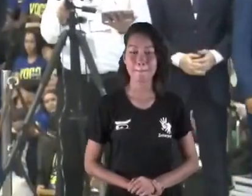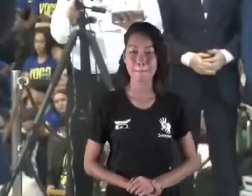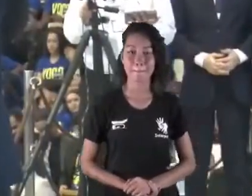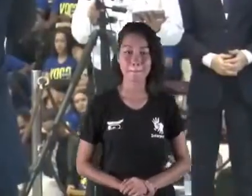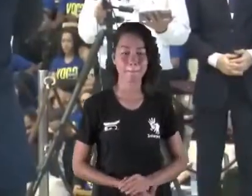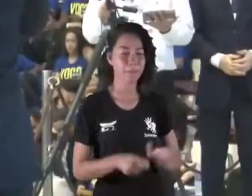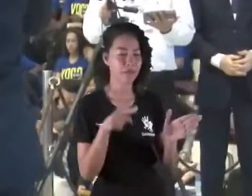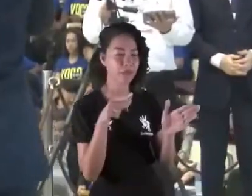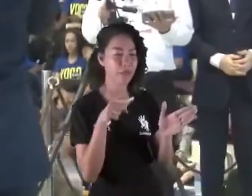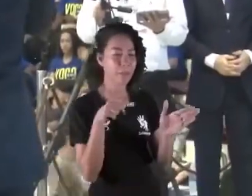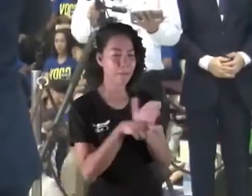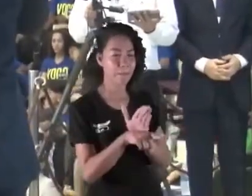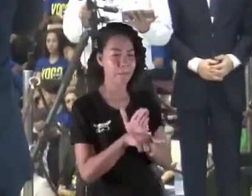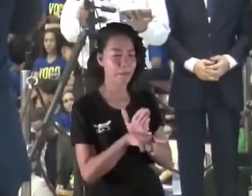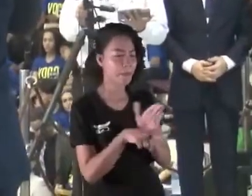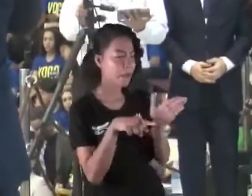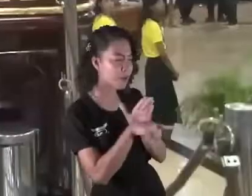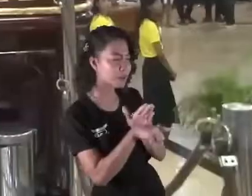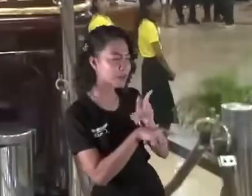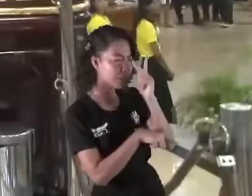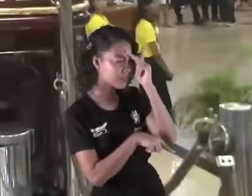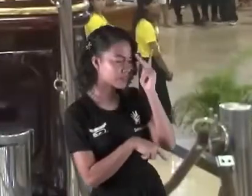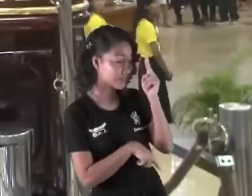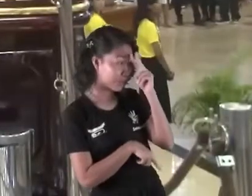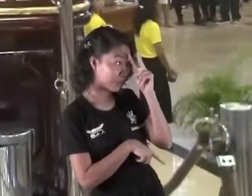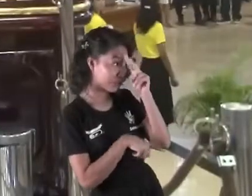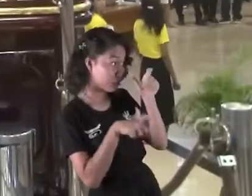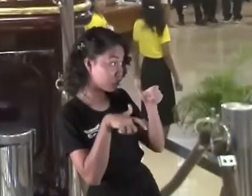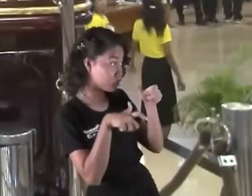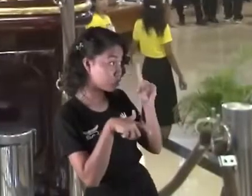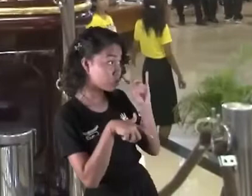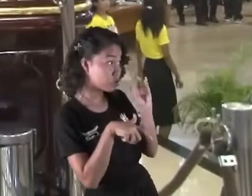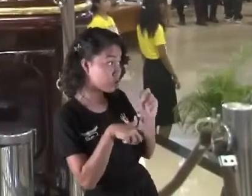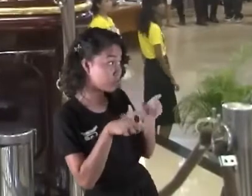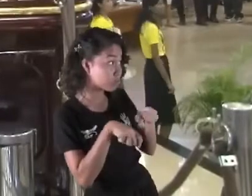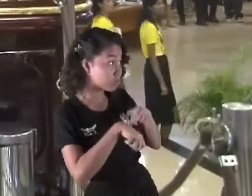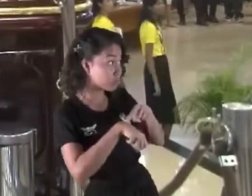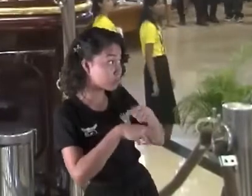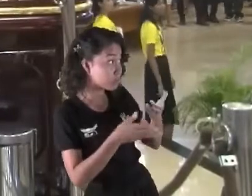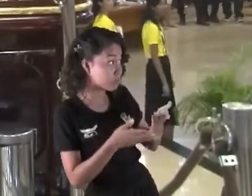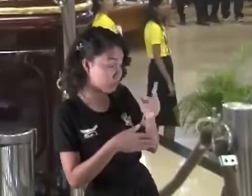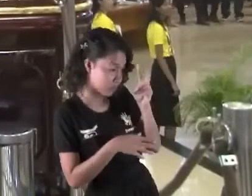Pergunta para alguém: já se lembrou de onde?